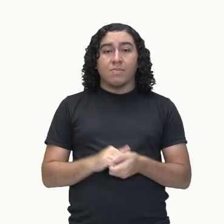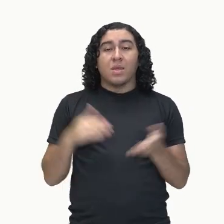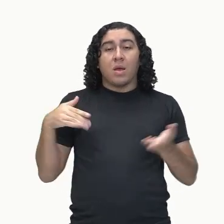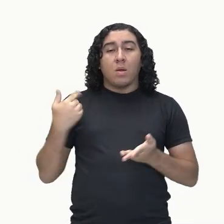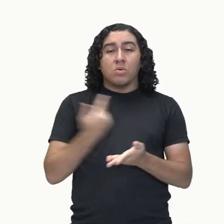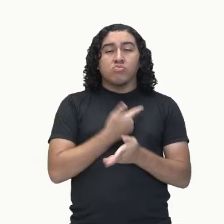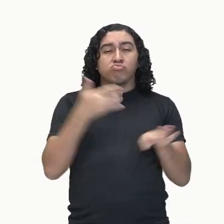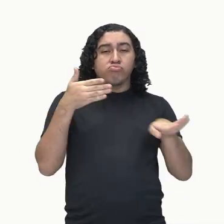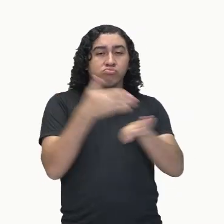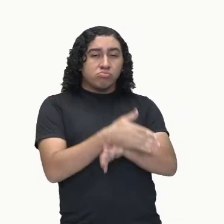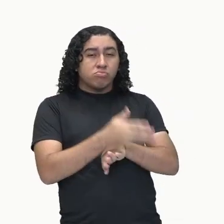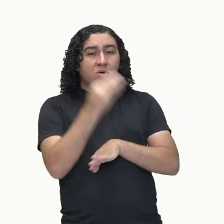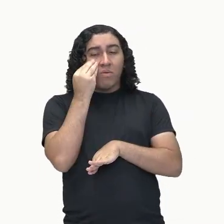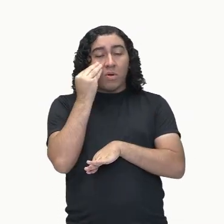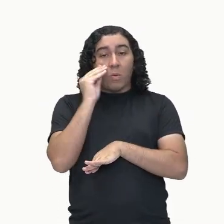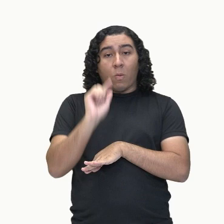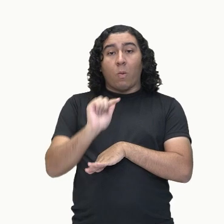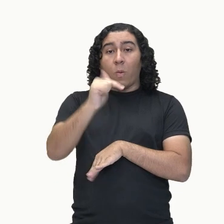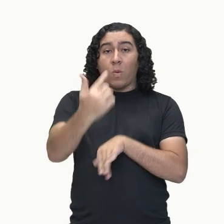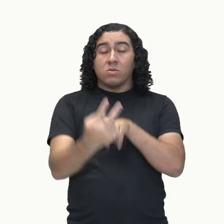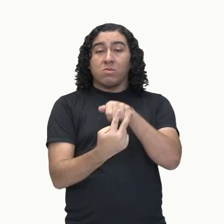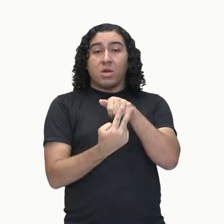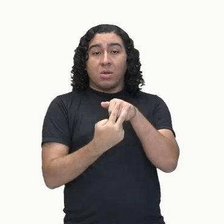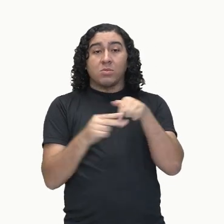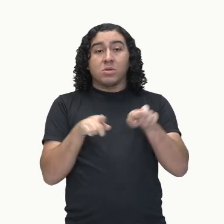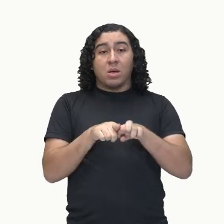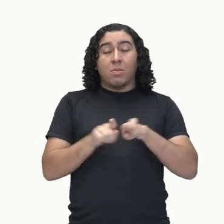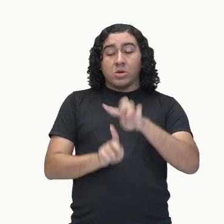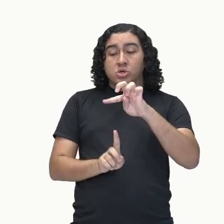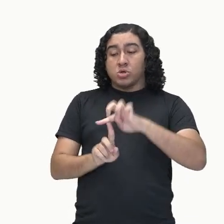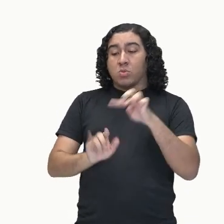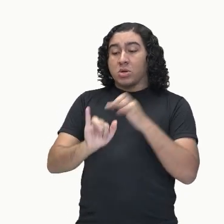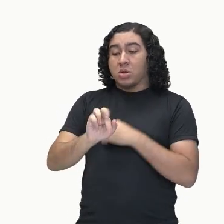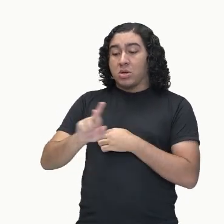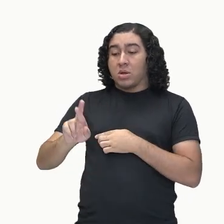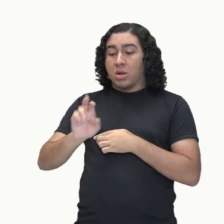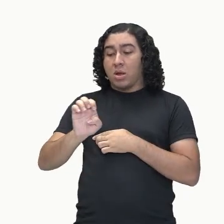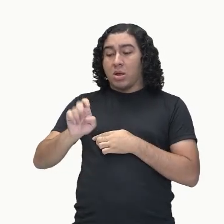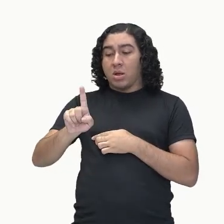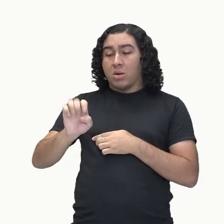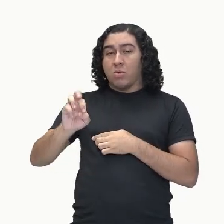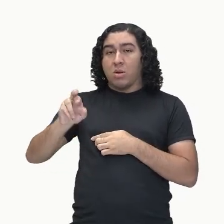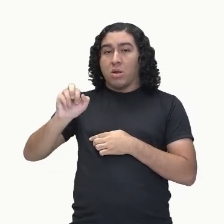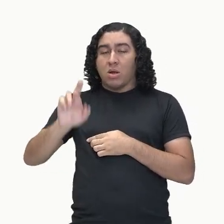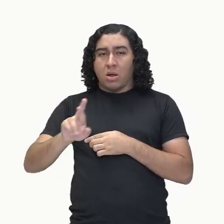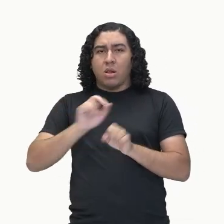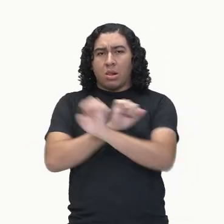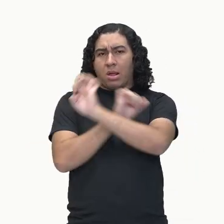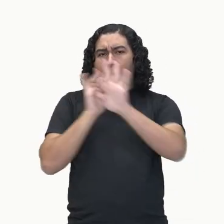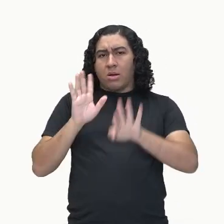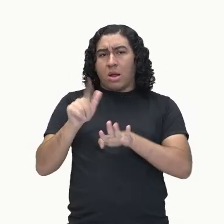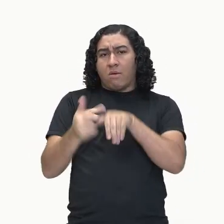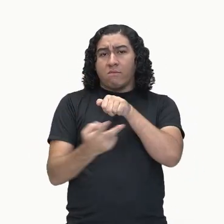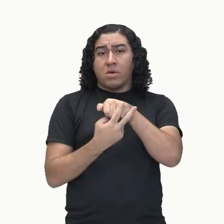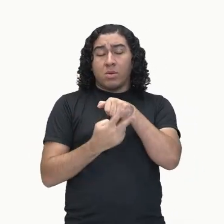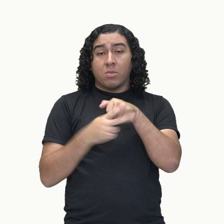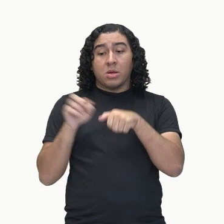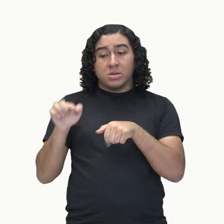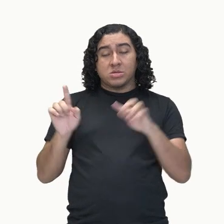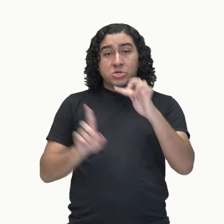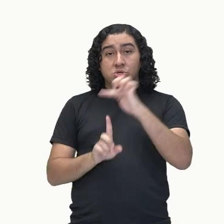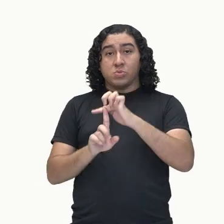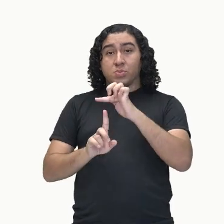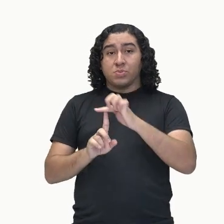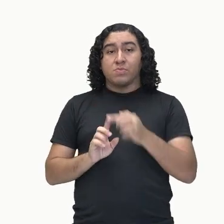adentramos os outros verbos os irregulares que claro o nome já tá dizendo eles são irregulares